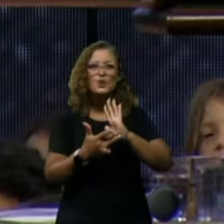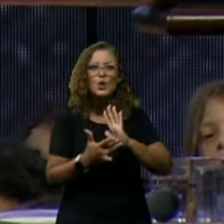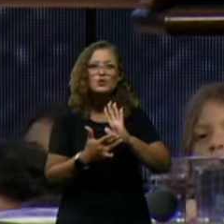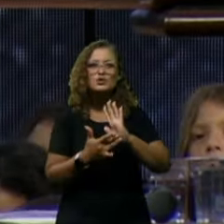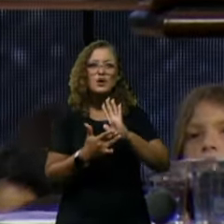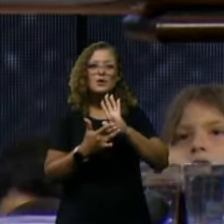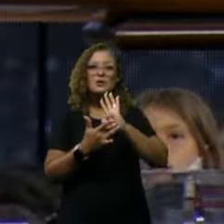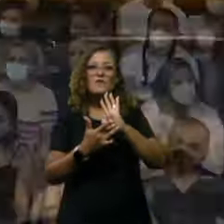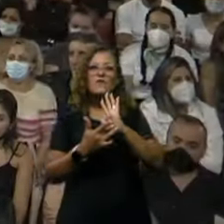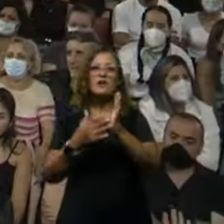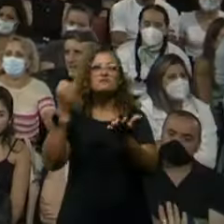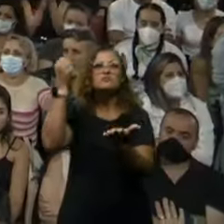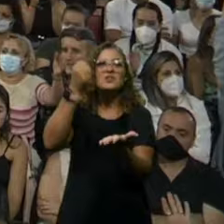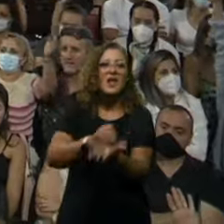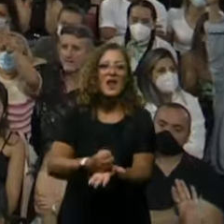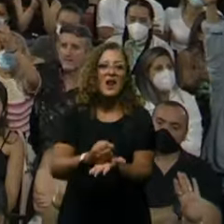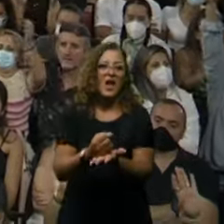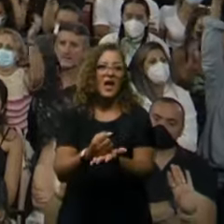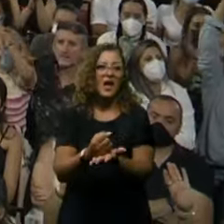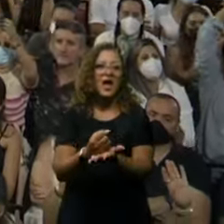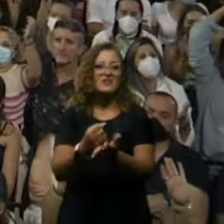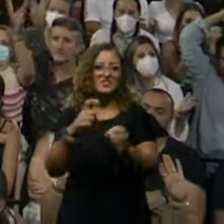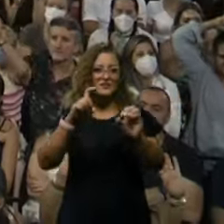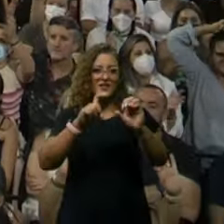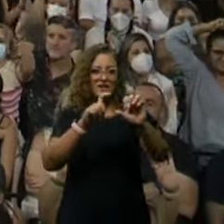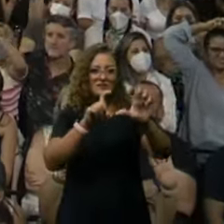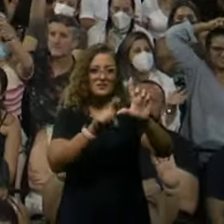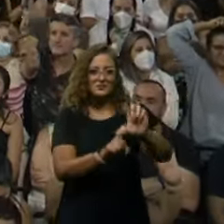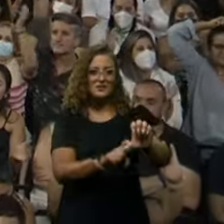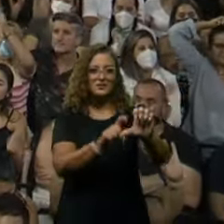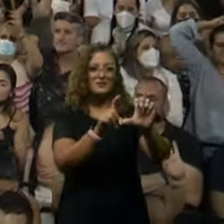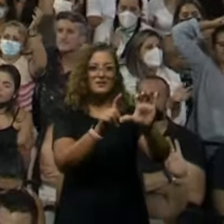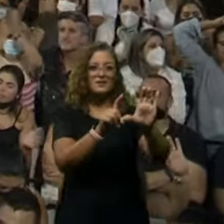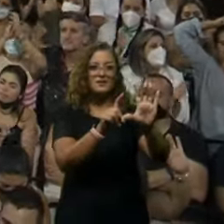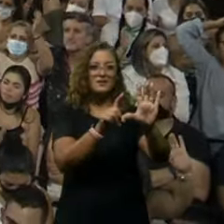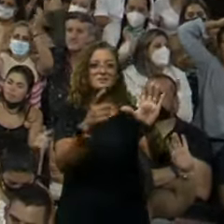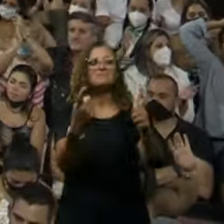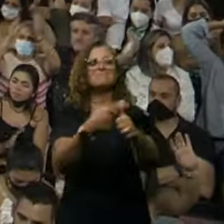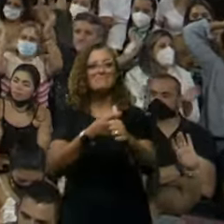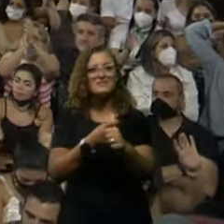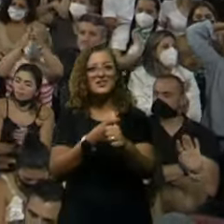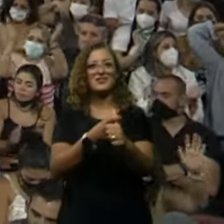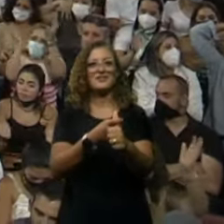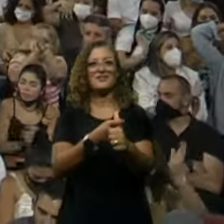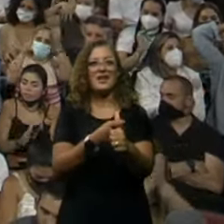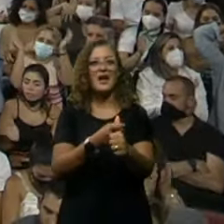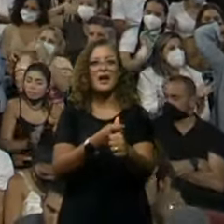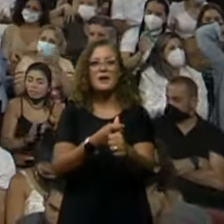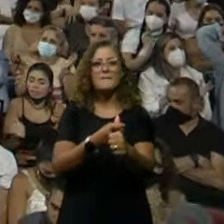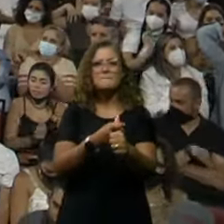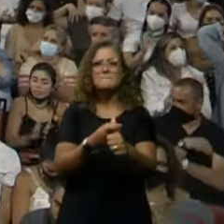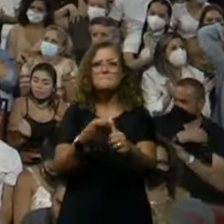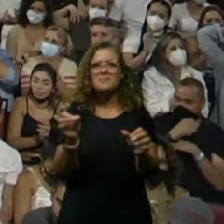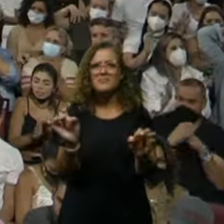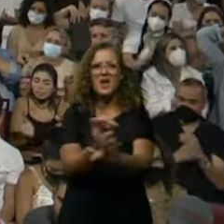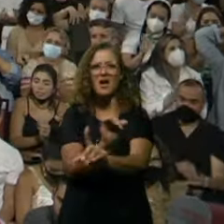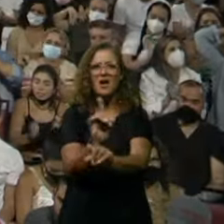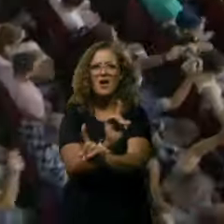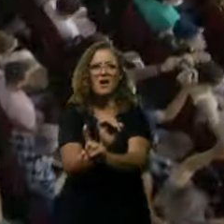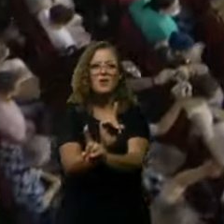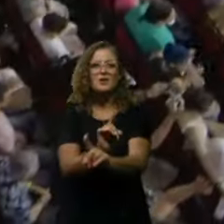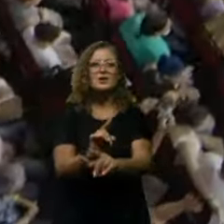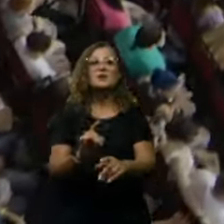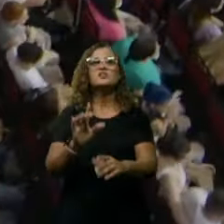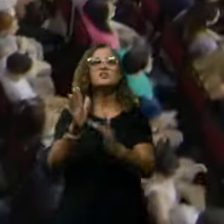vim para cá tá quitada Será que Sada pareciam tá por aí como que você aprendesse te dá continuidade